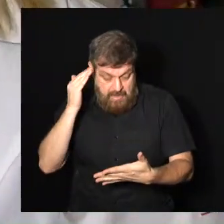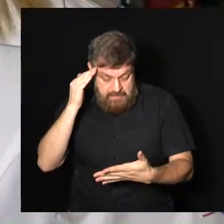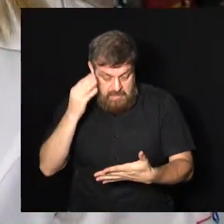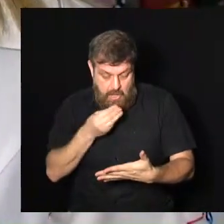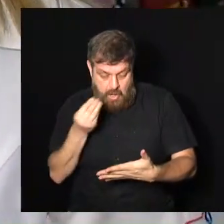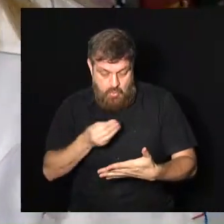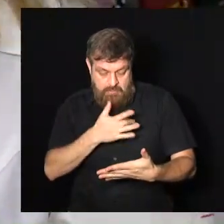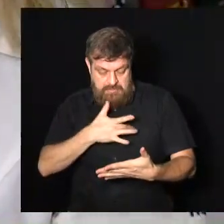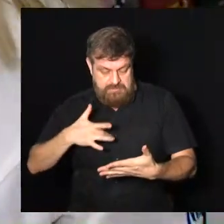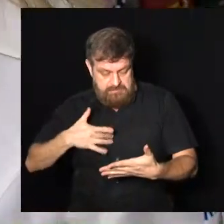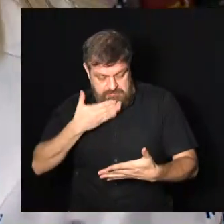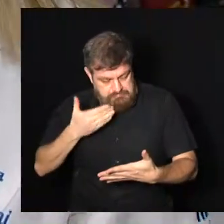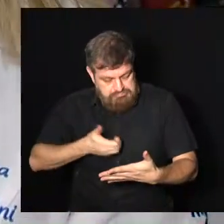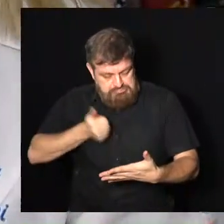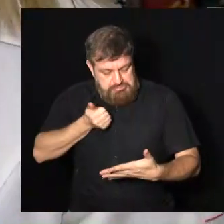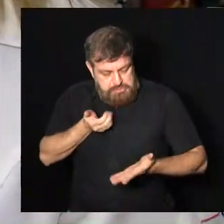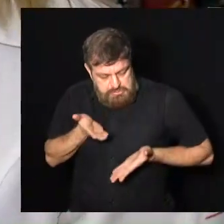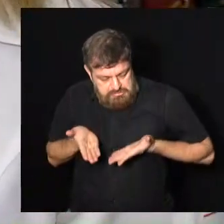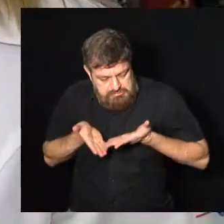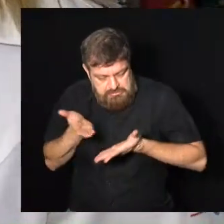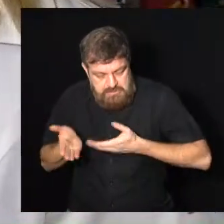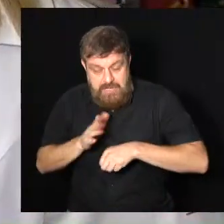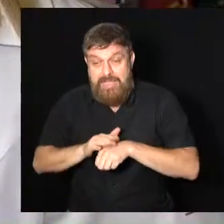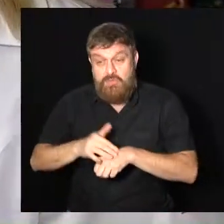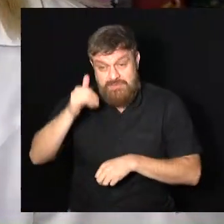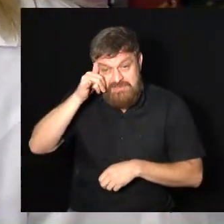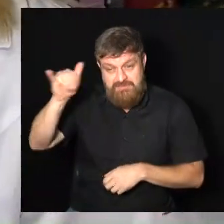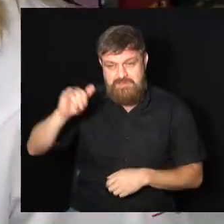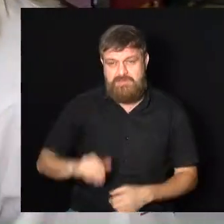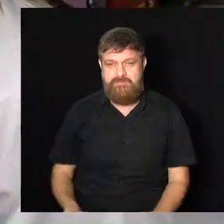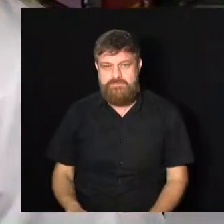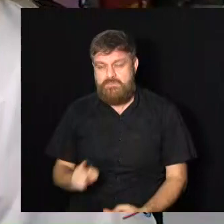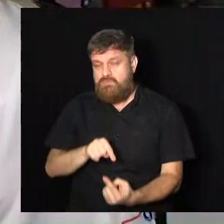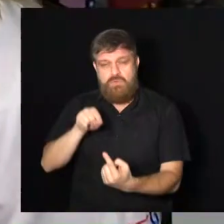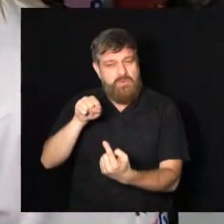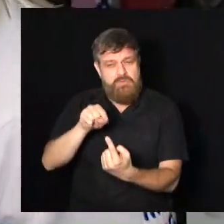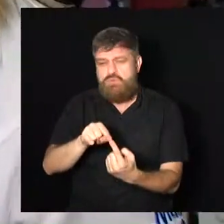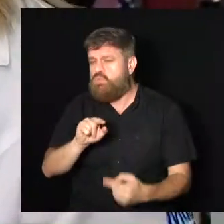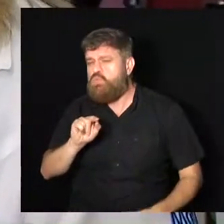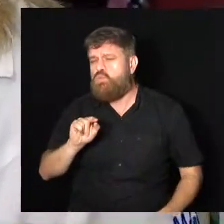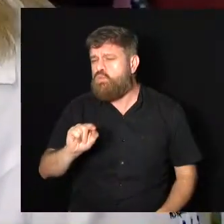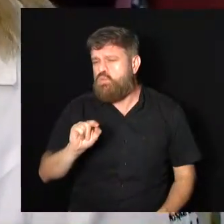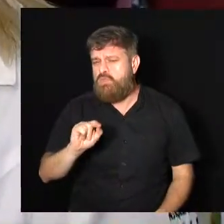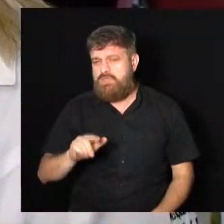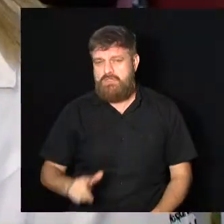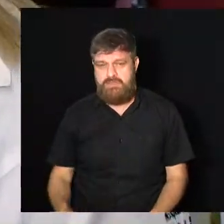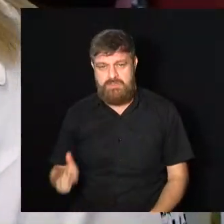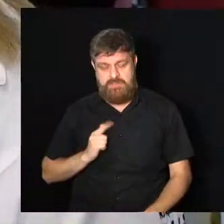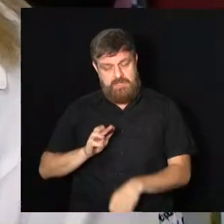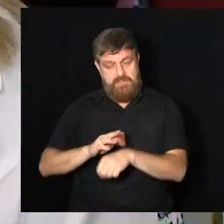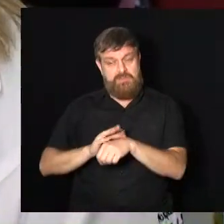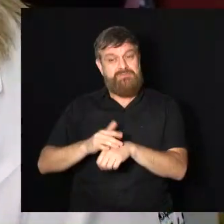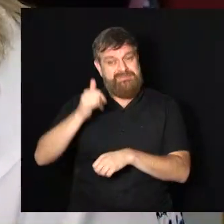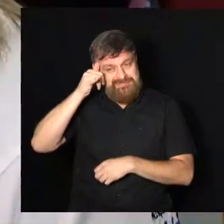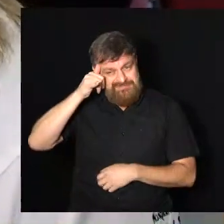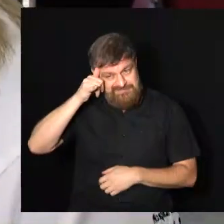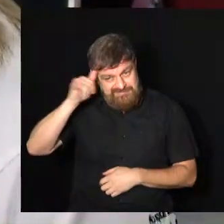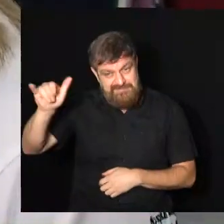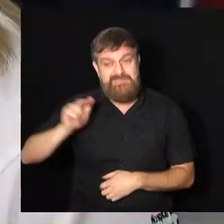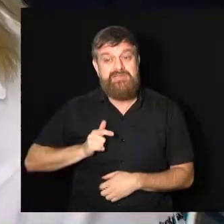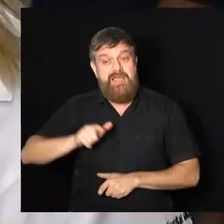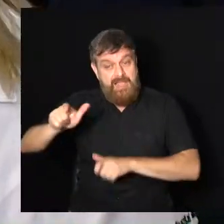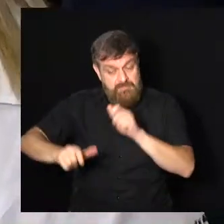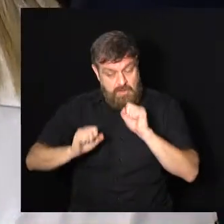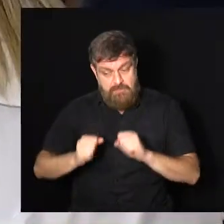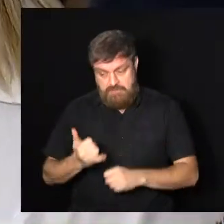processo de tratamento e de prevenção. Qual a finalidade disso tudo? A finalidade disso é prevenir uma grande causa de óbito